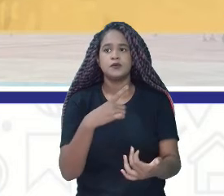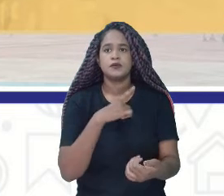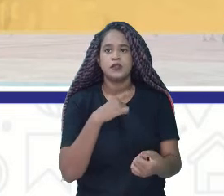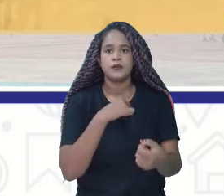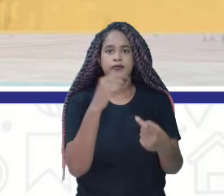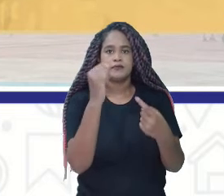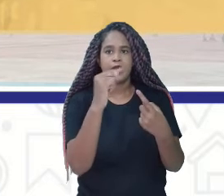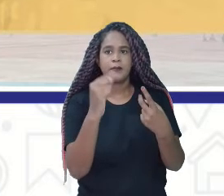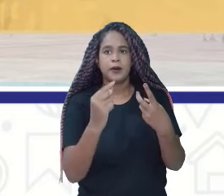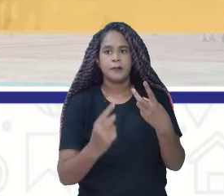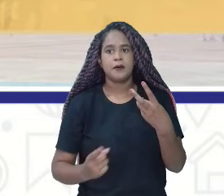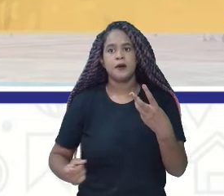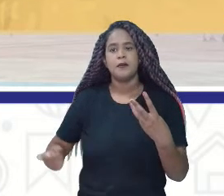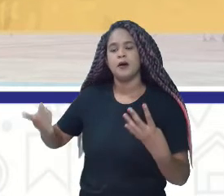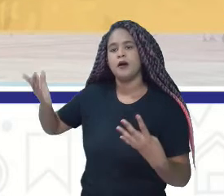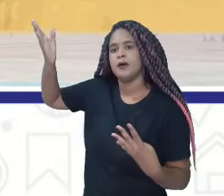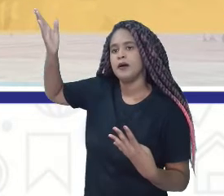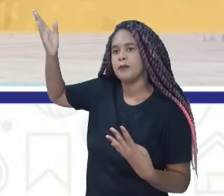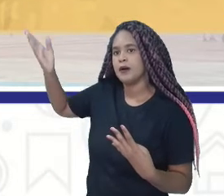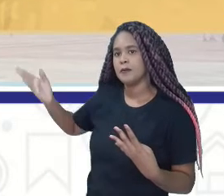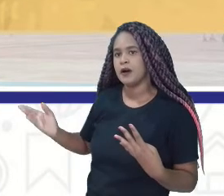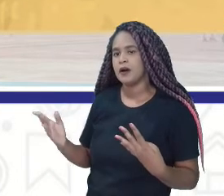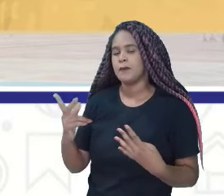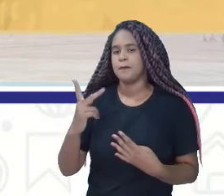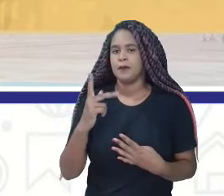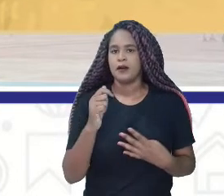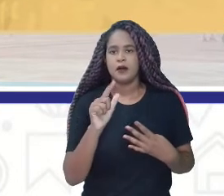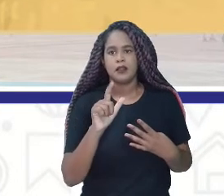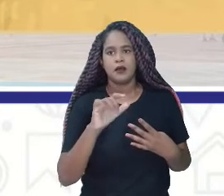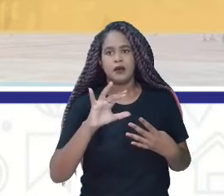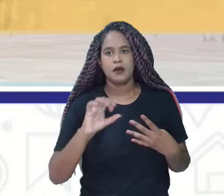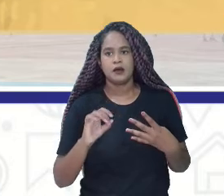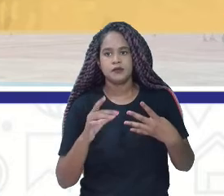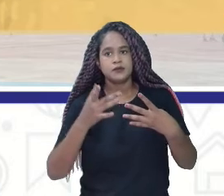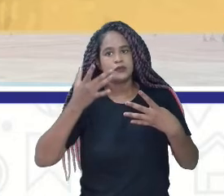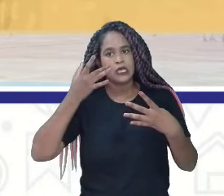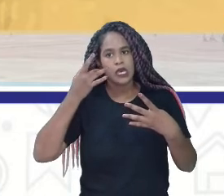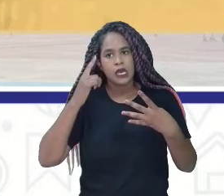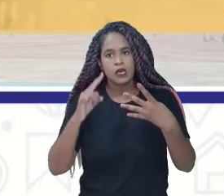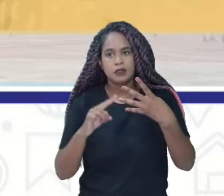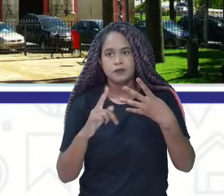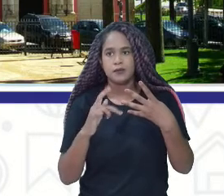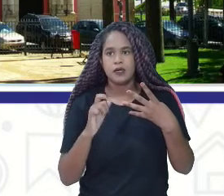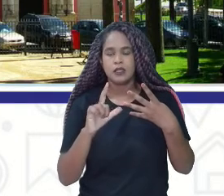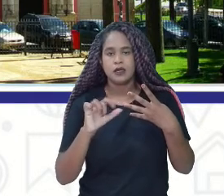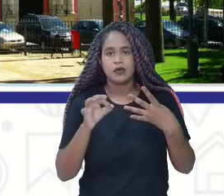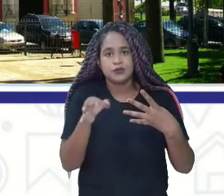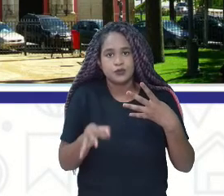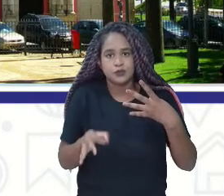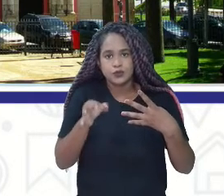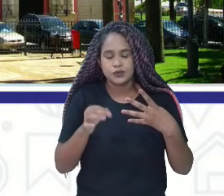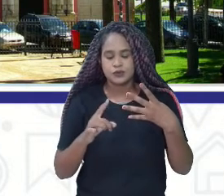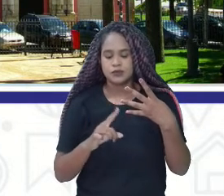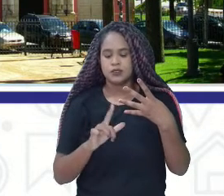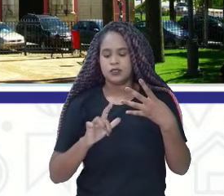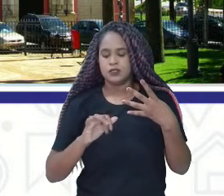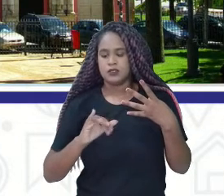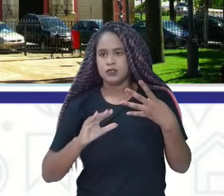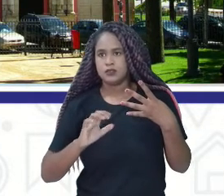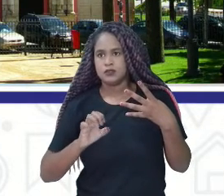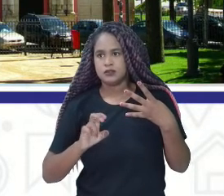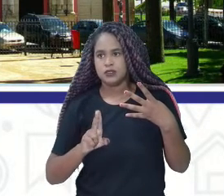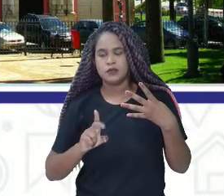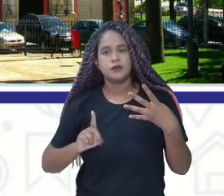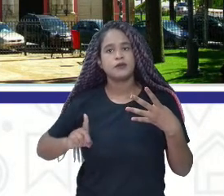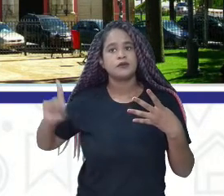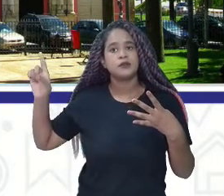aí, ó, o Palácio do Campo das Princesas, Teatro Santa Isabel, Palácio da Justiça e o Liceu de Artes e Ofícios. Então aqui a gente